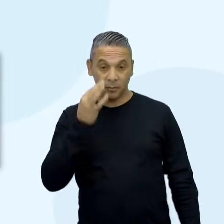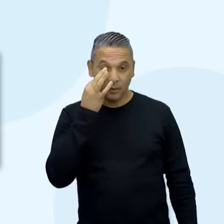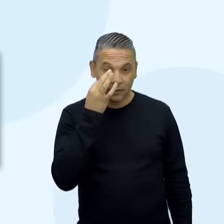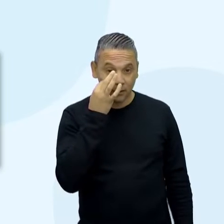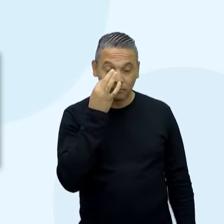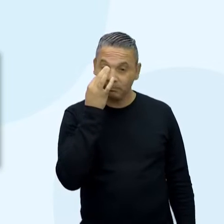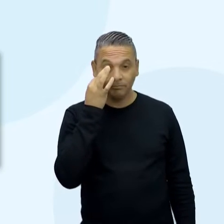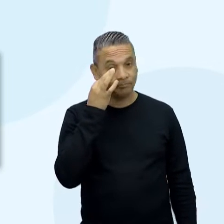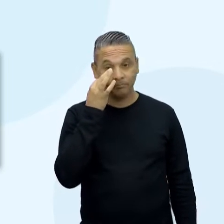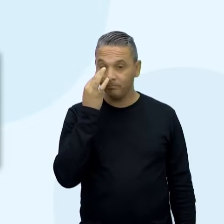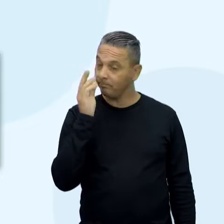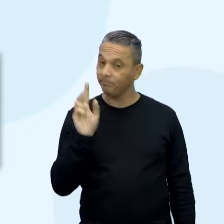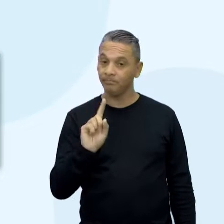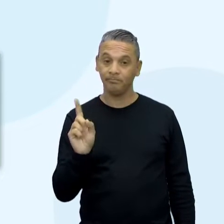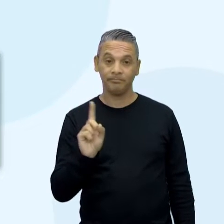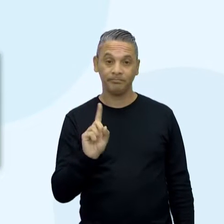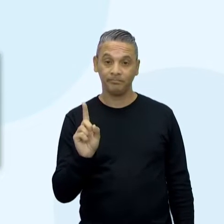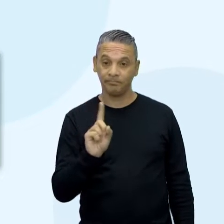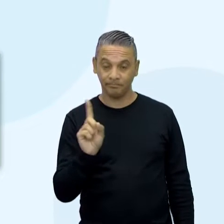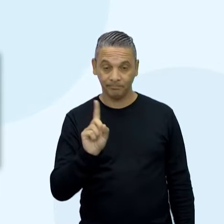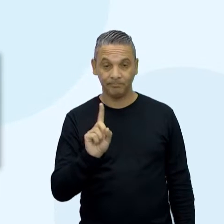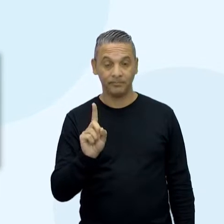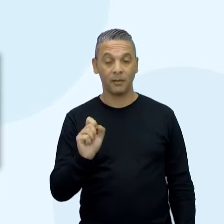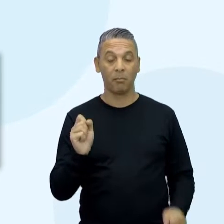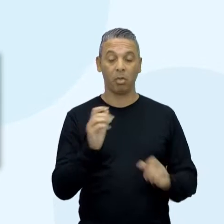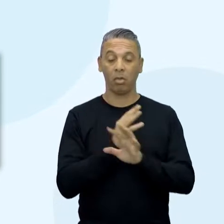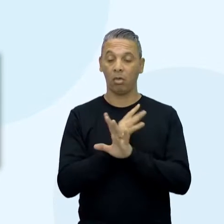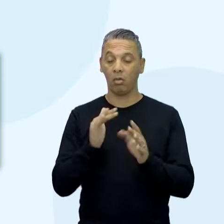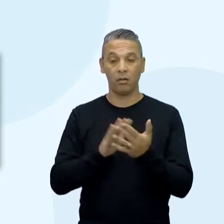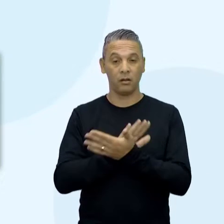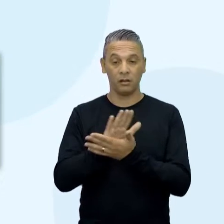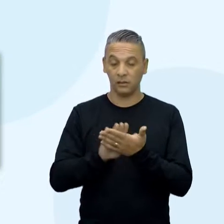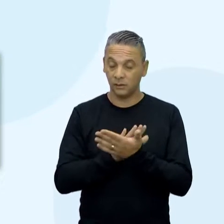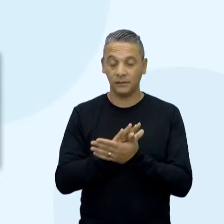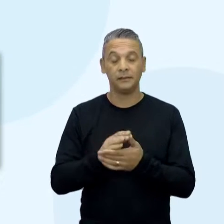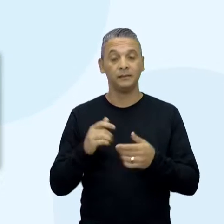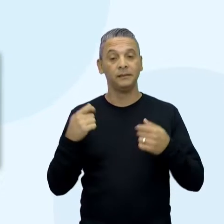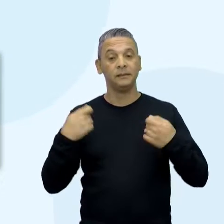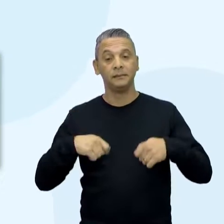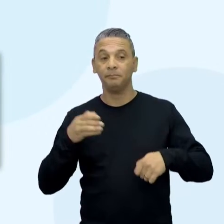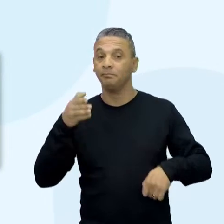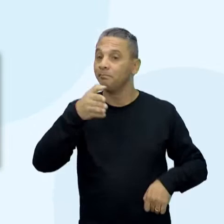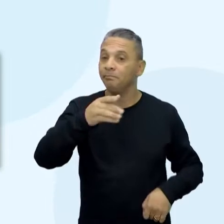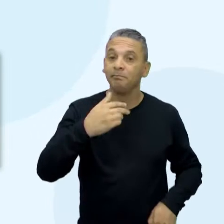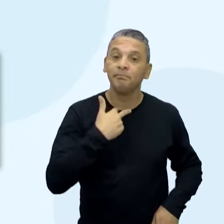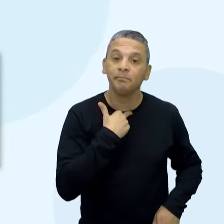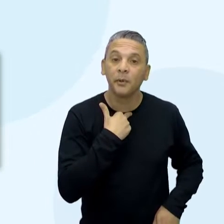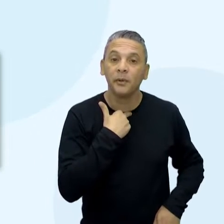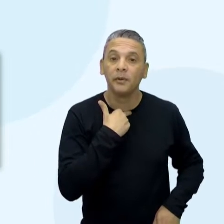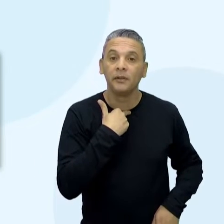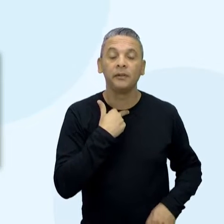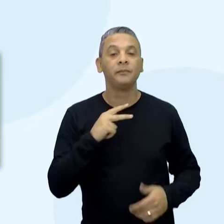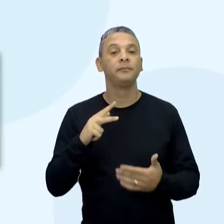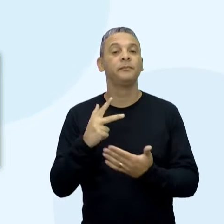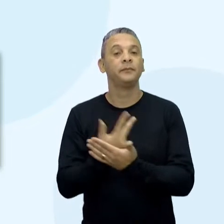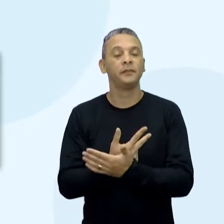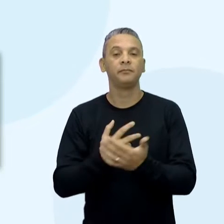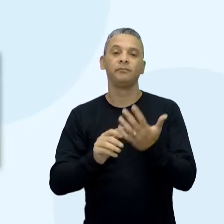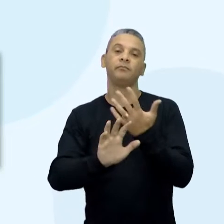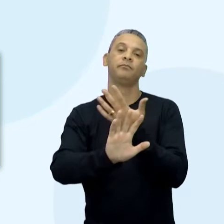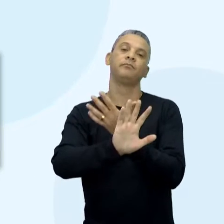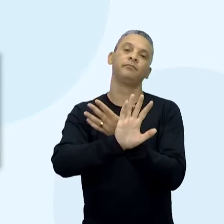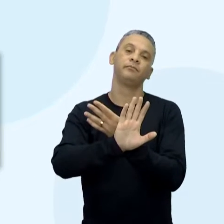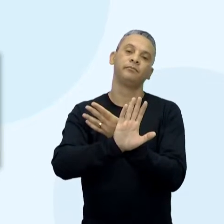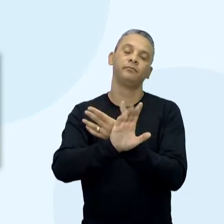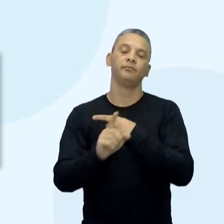em espaços com aglomeração. Então, como não dava para frequentar aí as celebrações